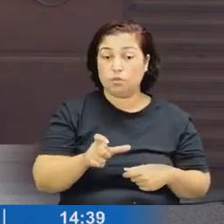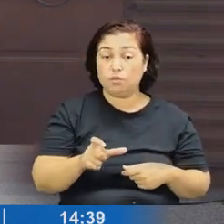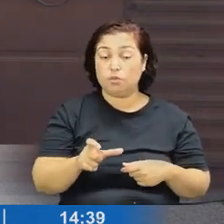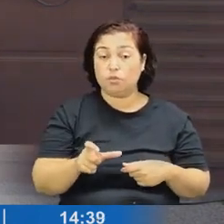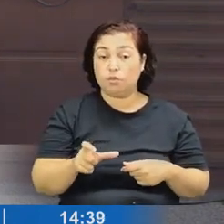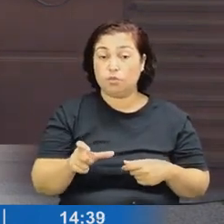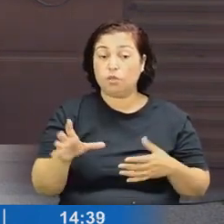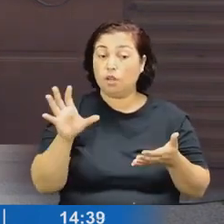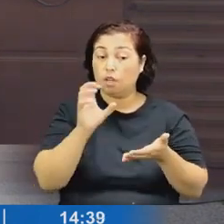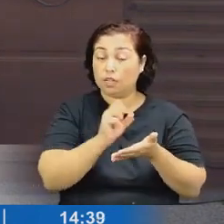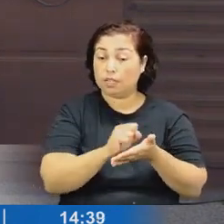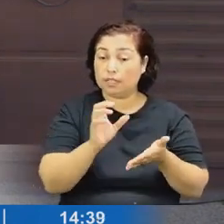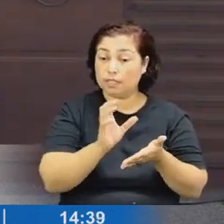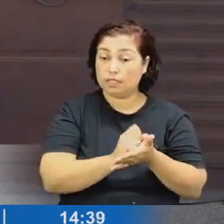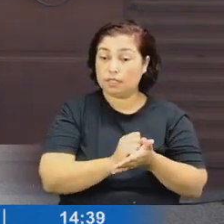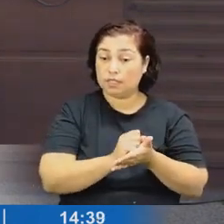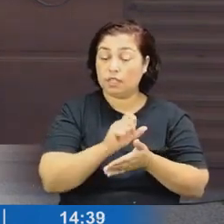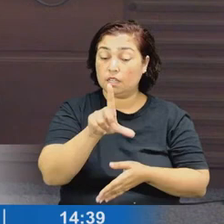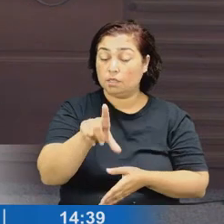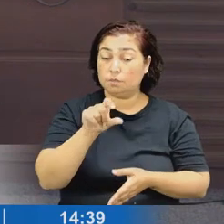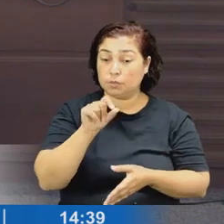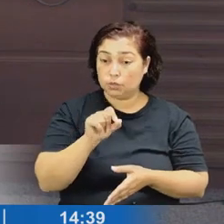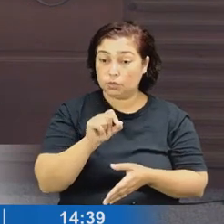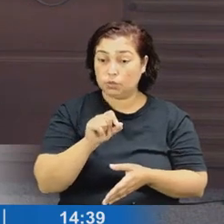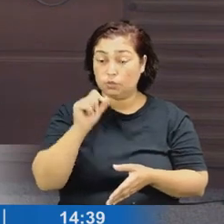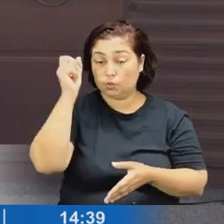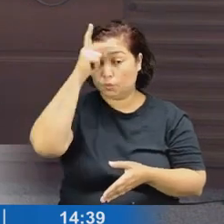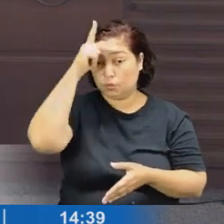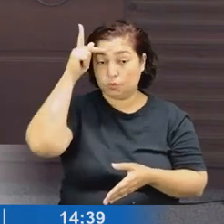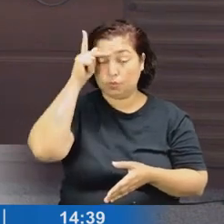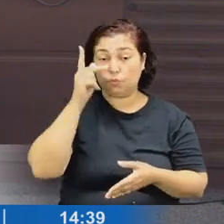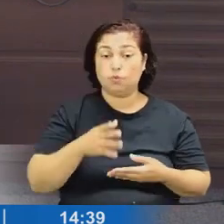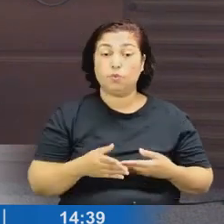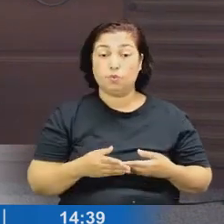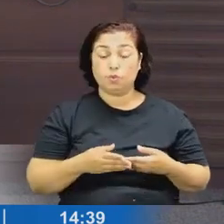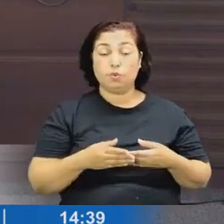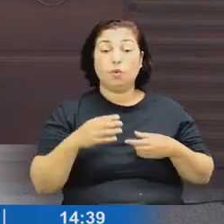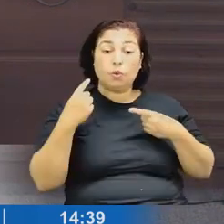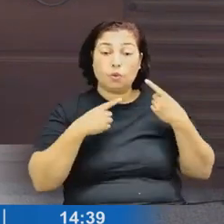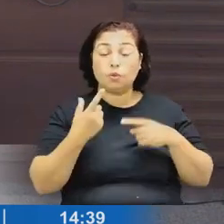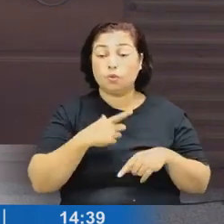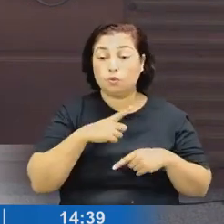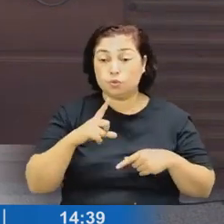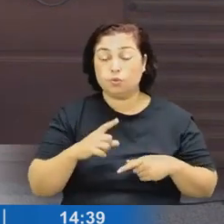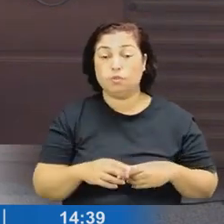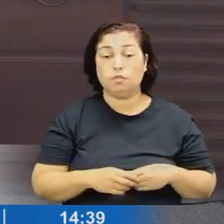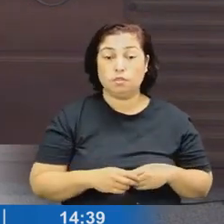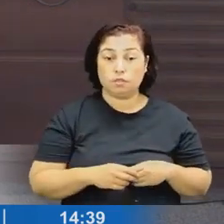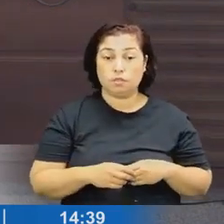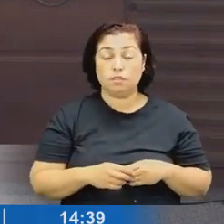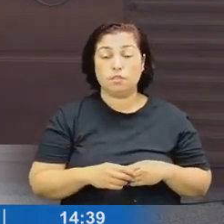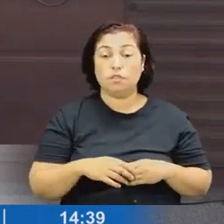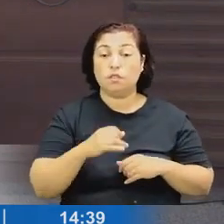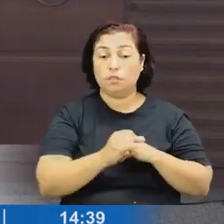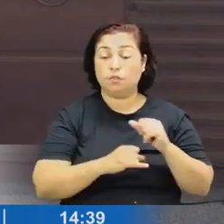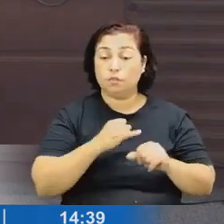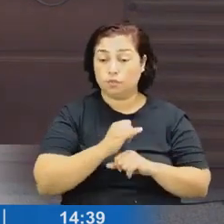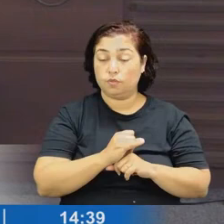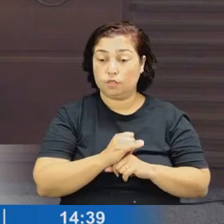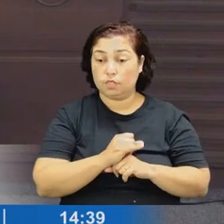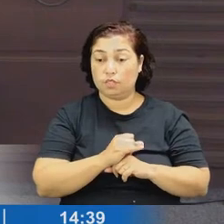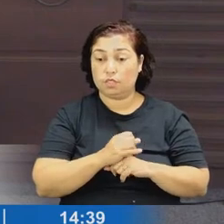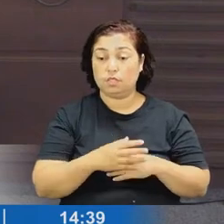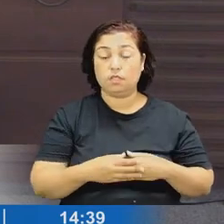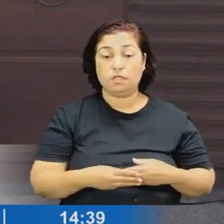cadastro para cadastrar eleitor para cadastrar público para cadastrar a gente em alguma base que esse político tem aí a gente vai falar tudo isso na próxima sobre